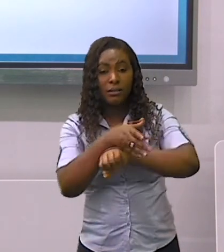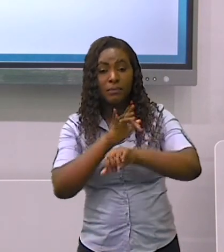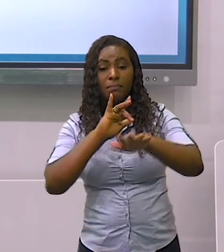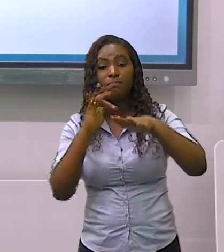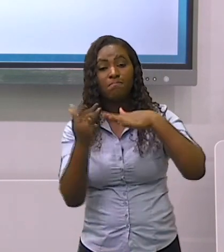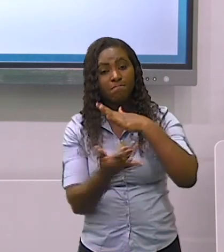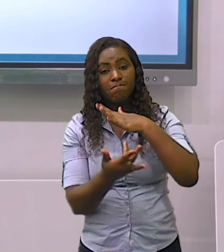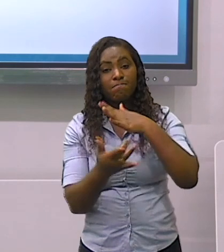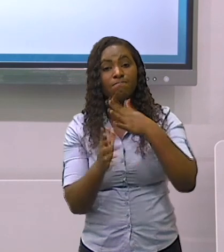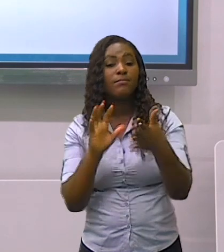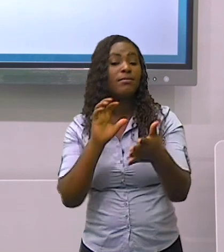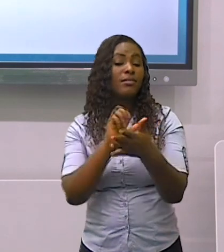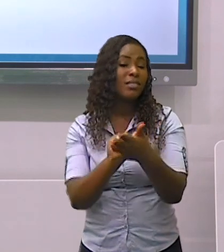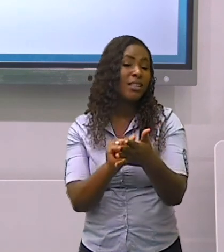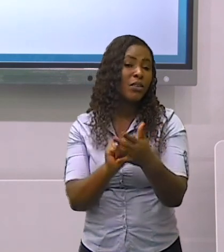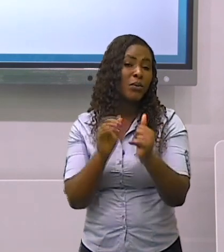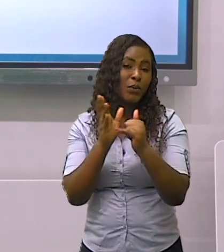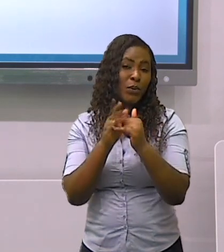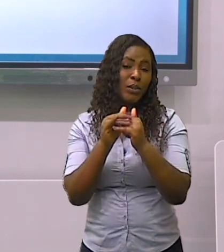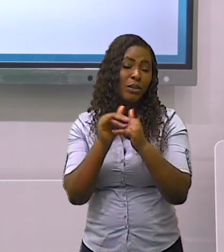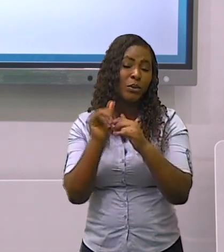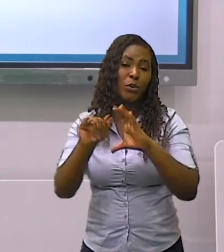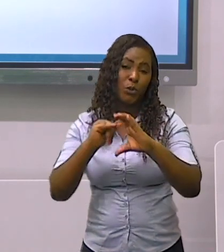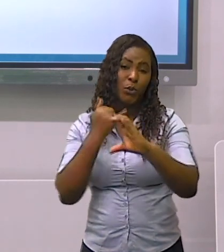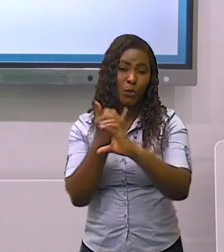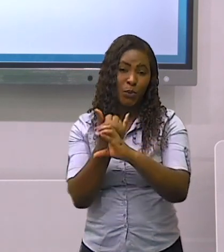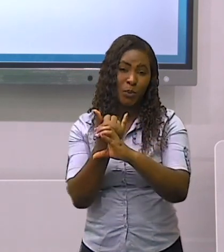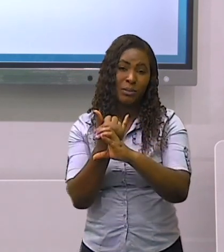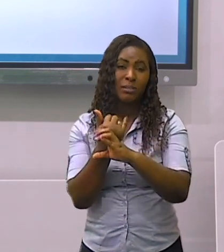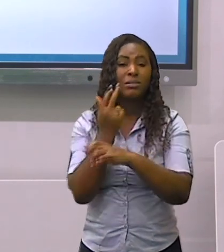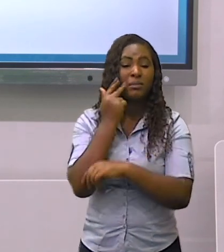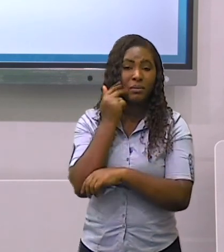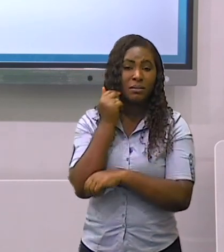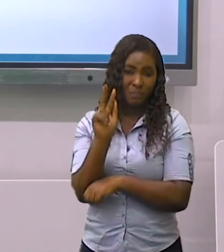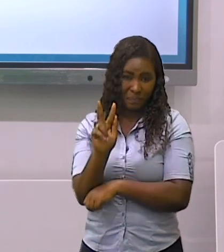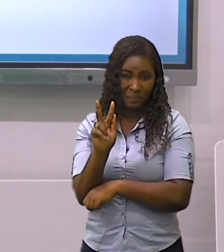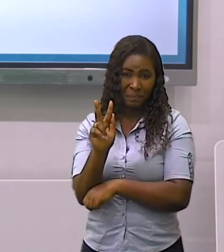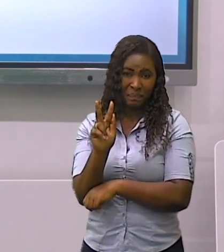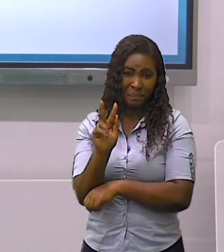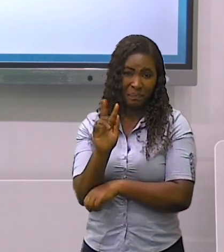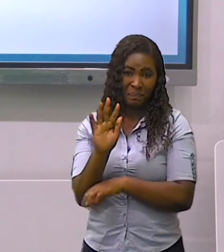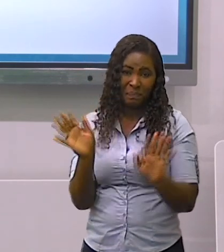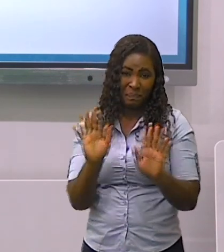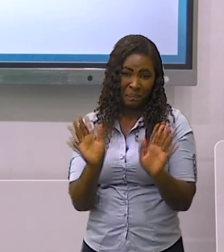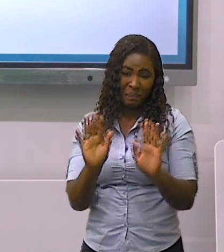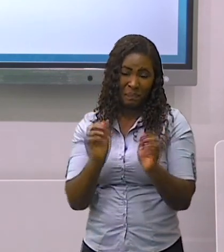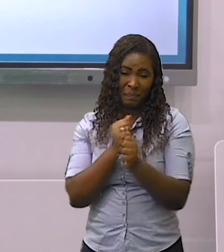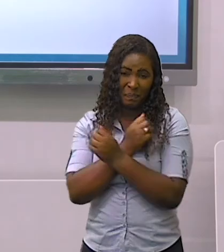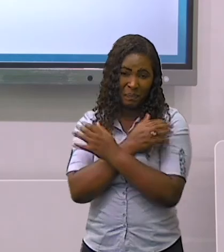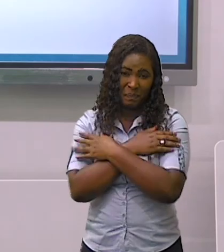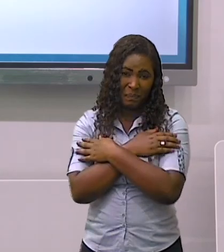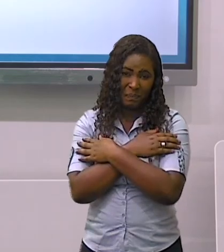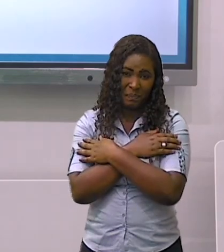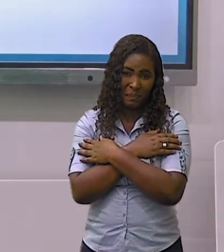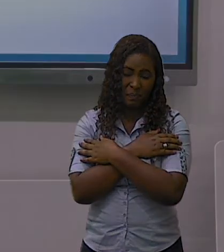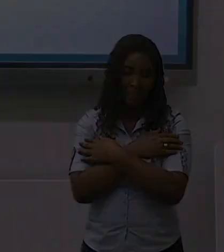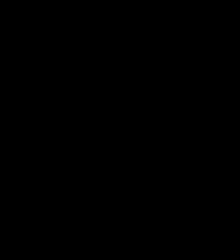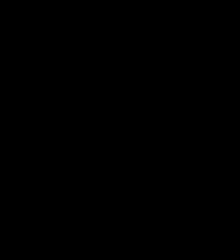redes sociais e se inscreva em nosso canal do YouTube, SMED-GV. Um abraço!